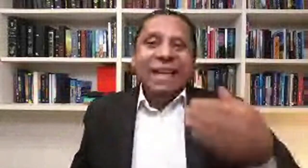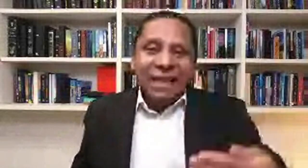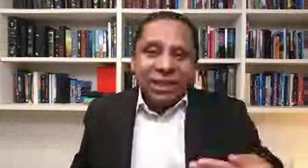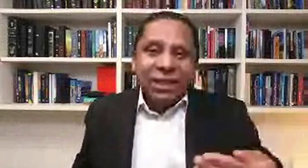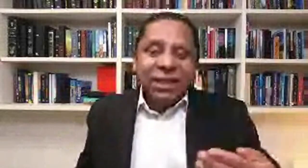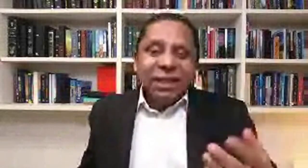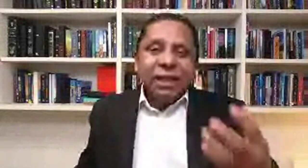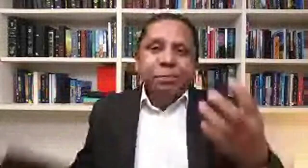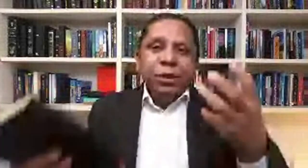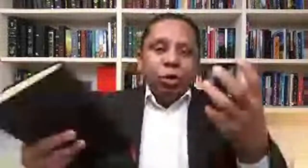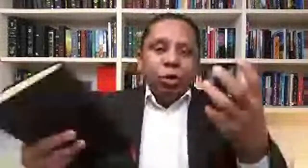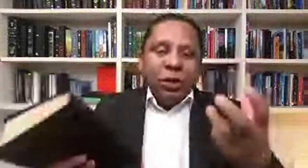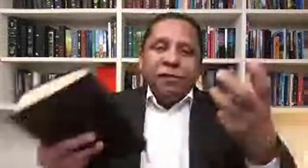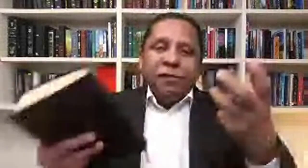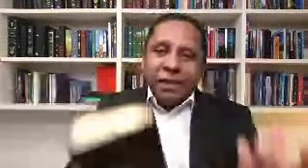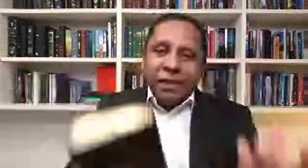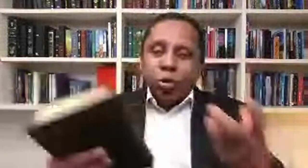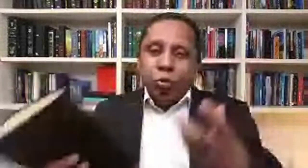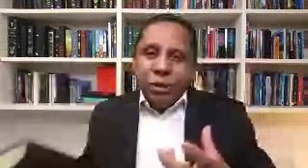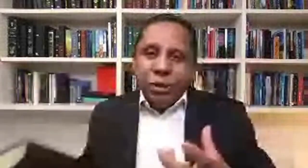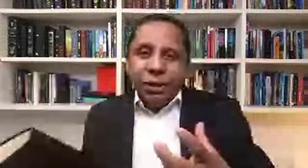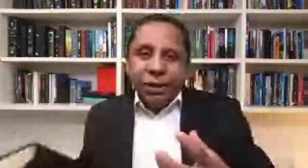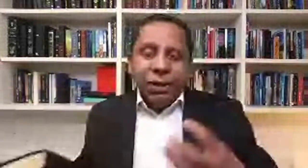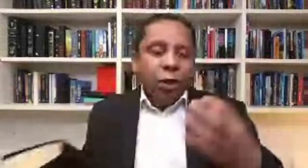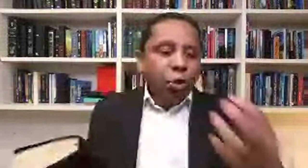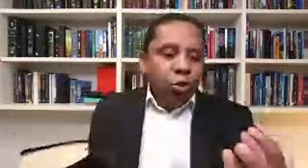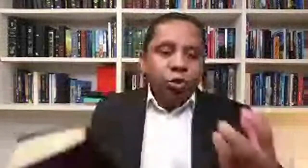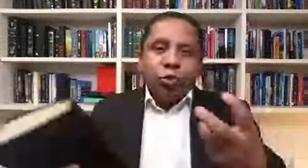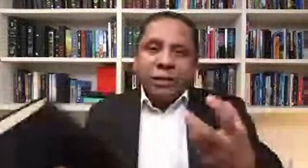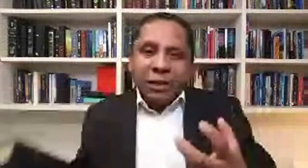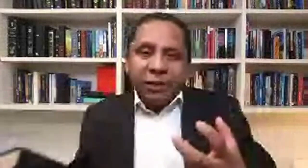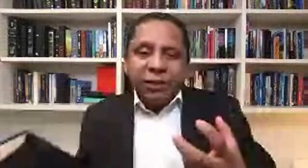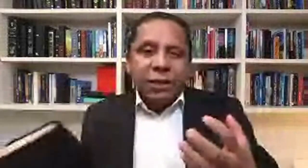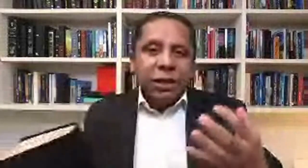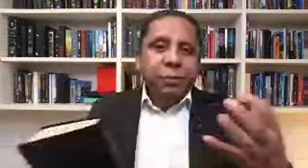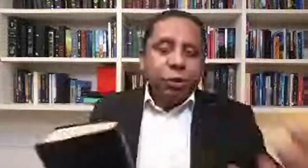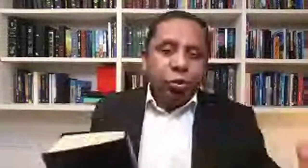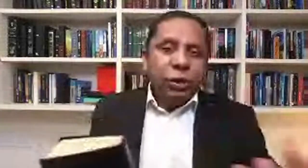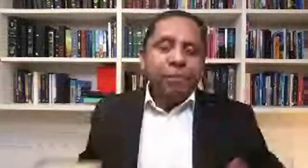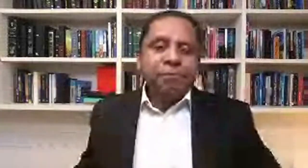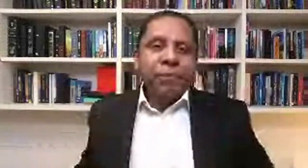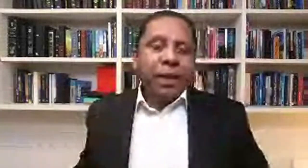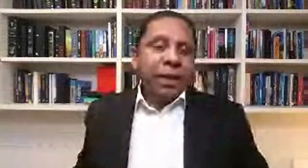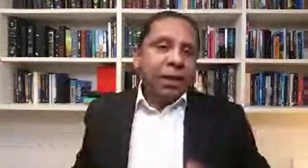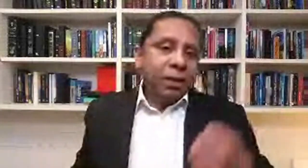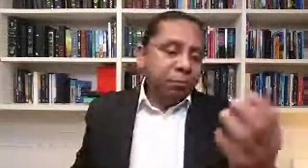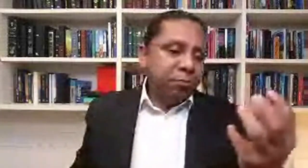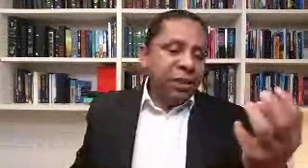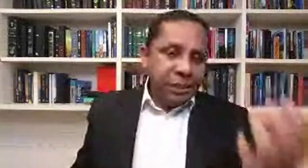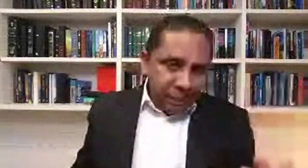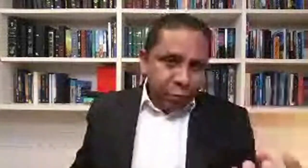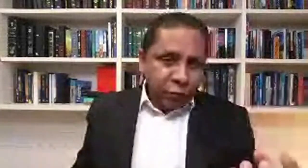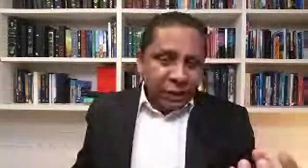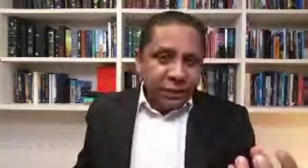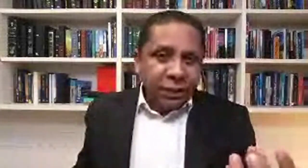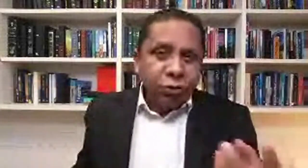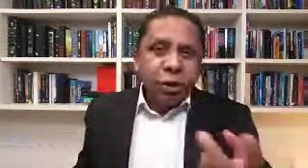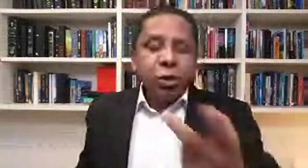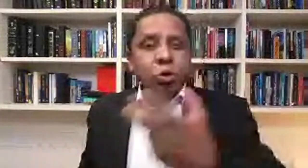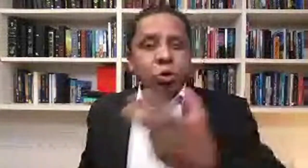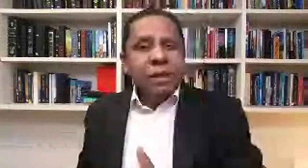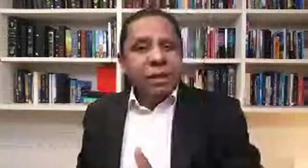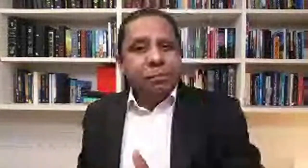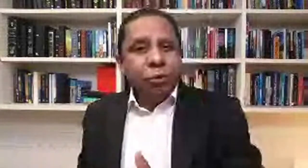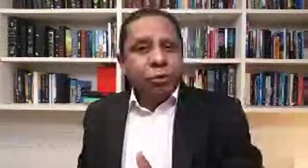uma igreja que mistura verdade com mentira, luz com as trevas e mistura princípios